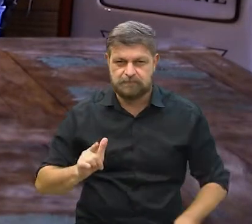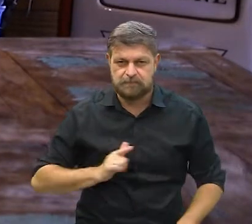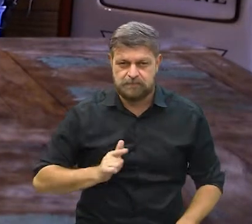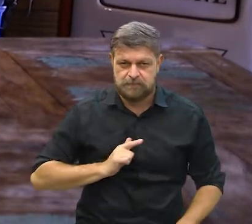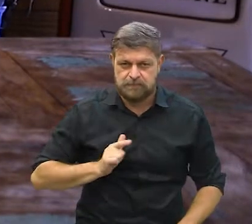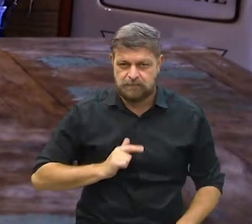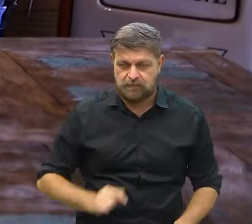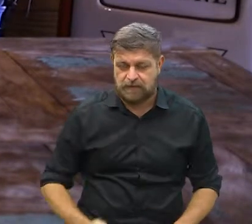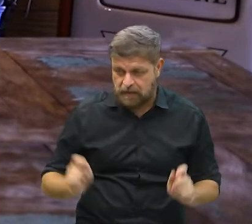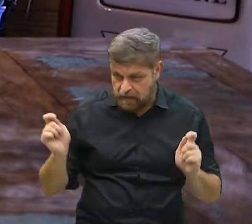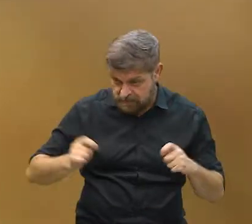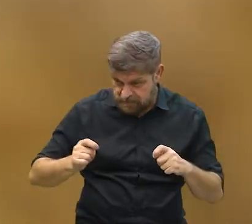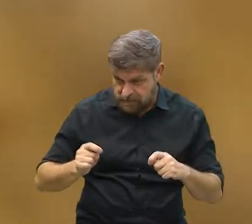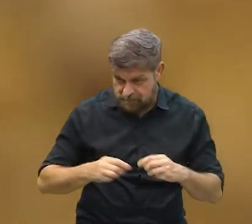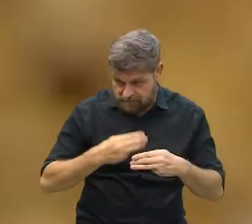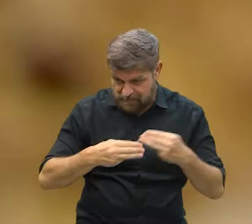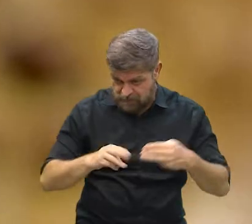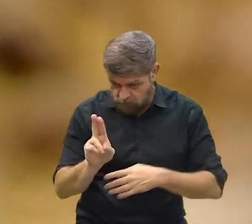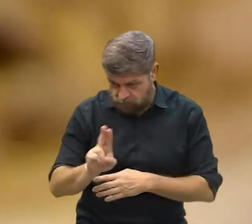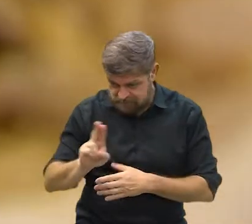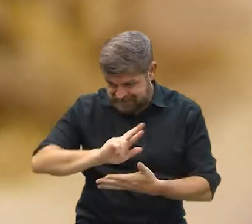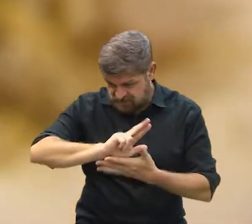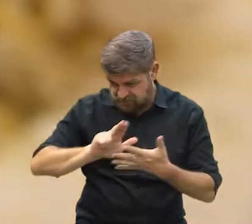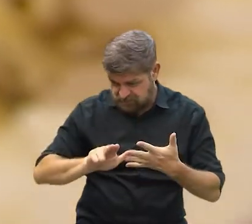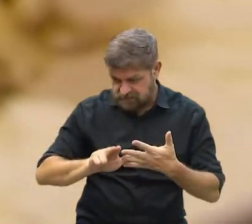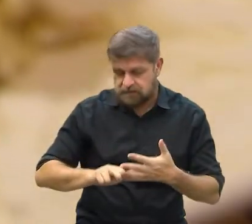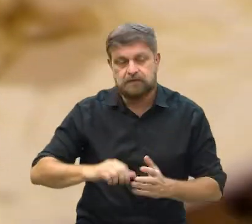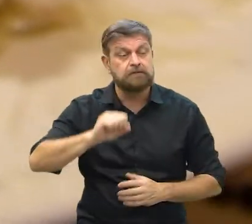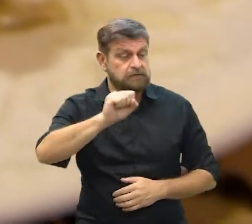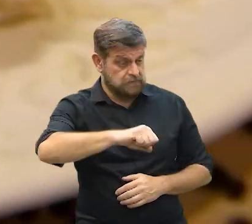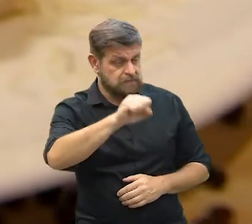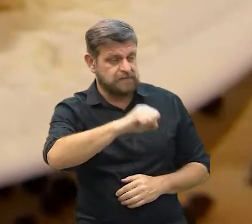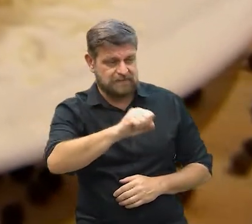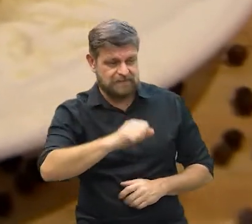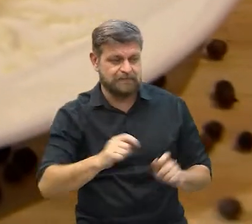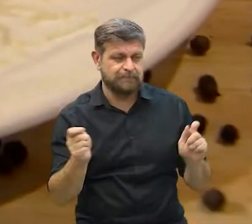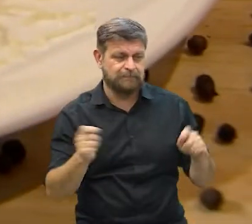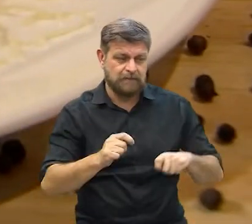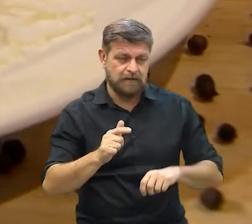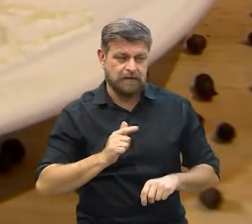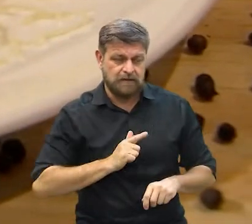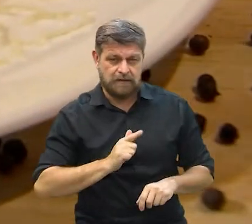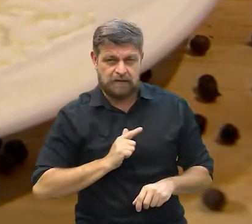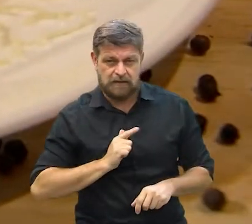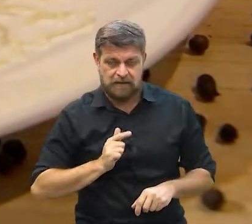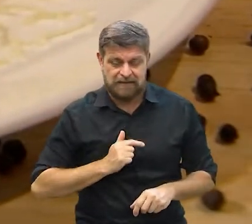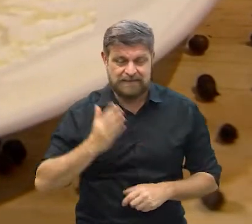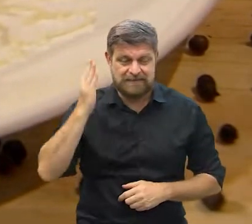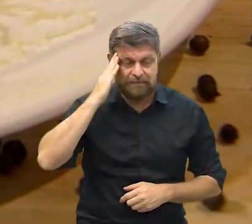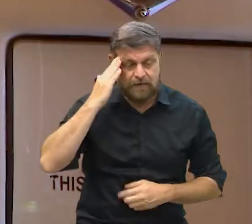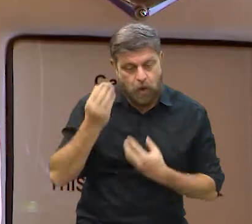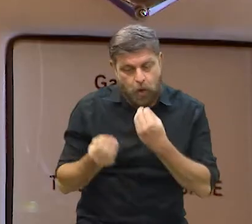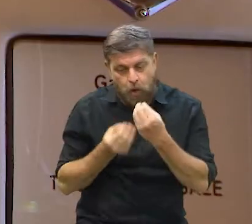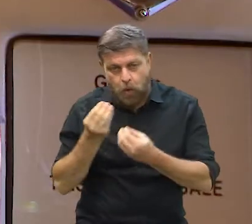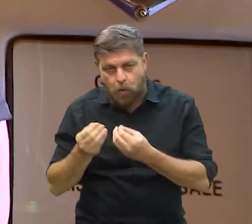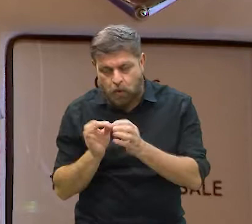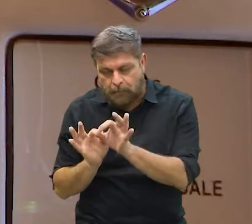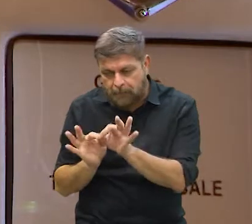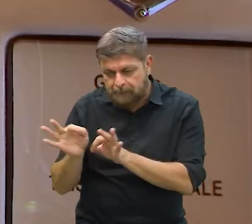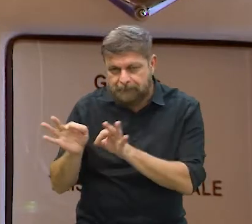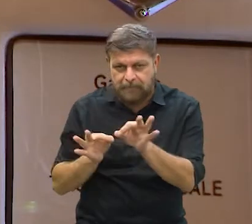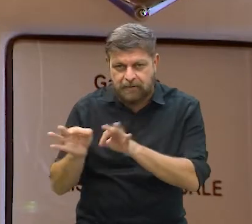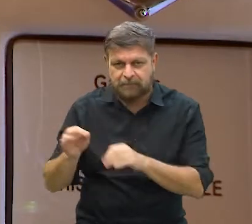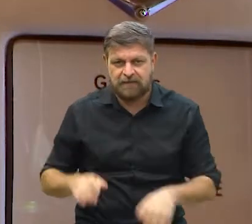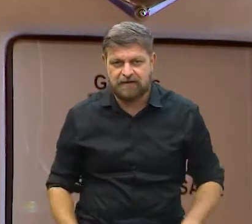outros tipos de macarrão? Dá para usar outro tipo de macarrão, né? Só que aí tem que ver o modo de preparo. Um macarrão que aquele